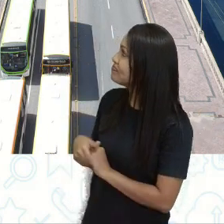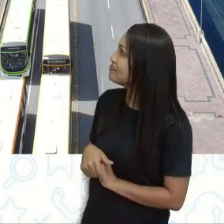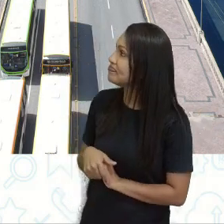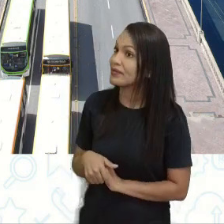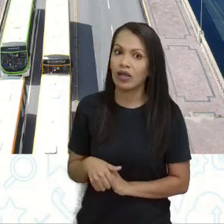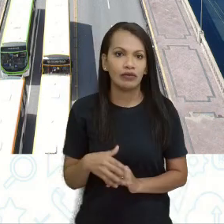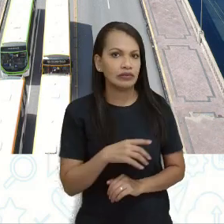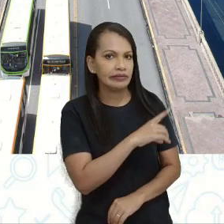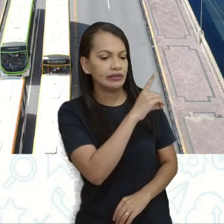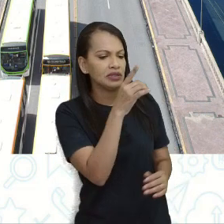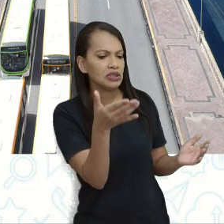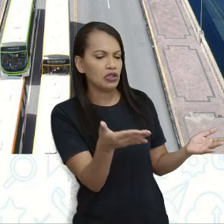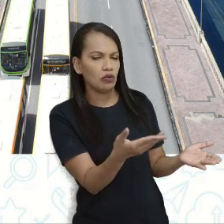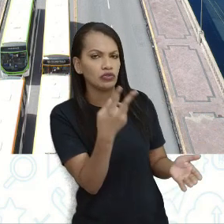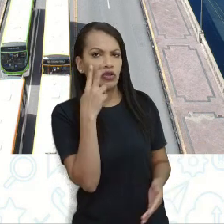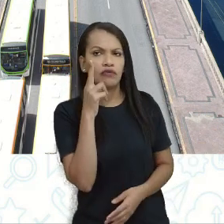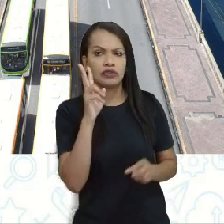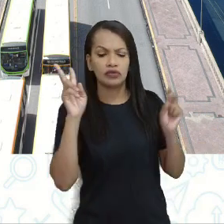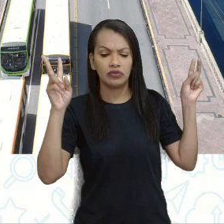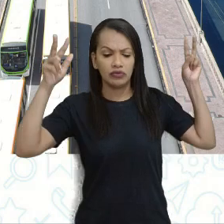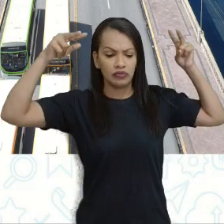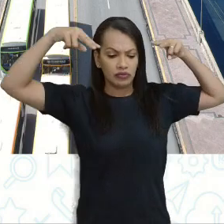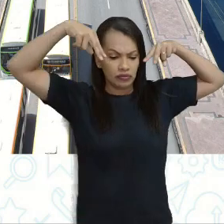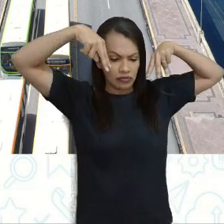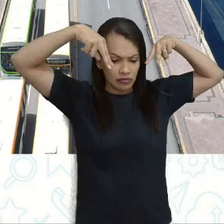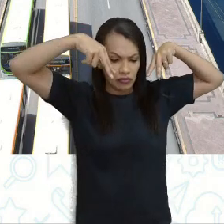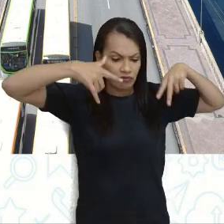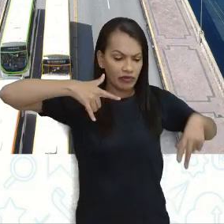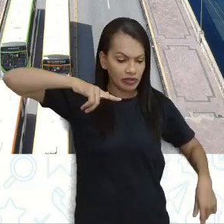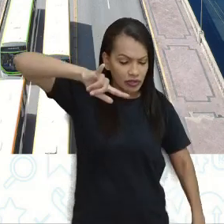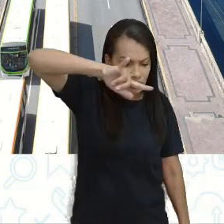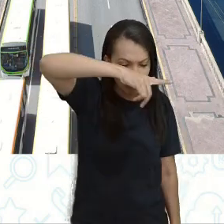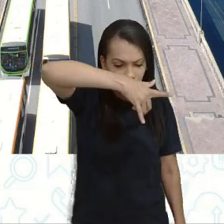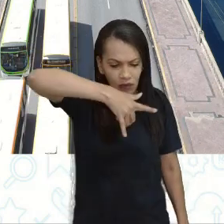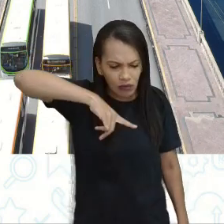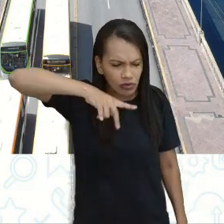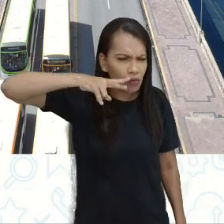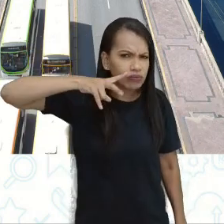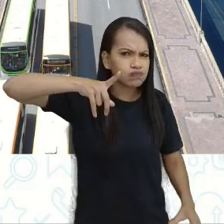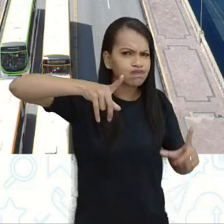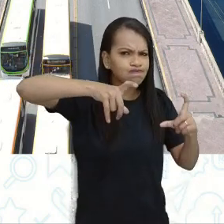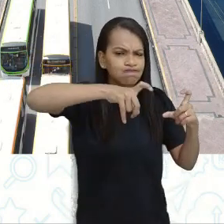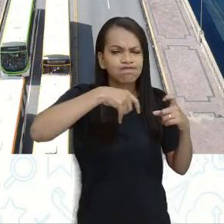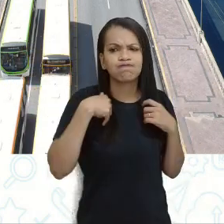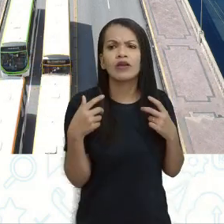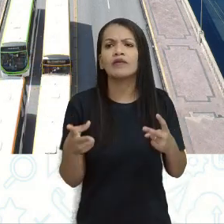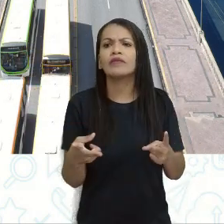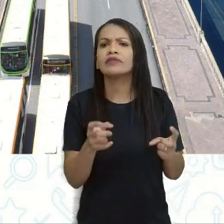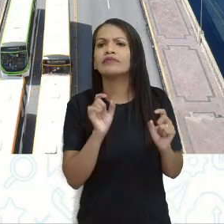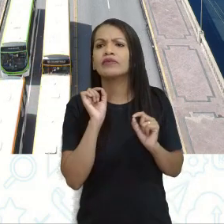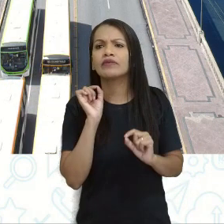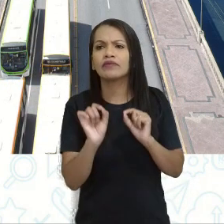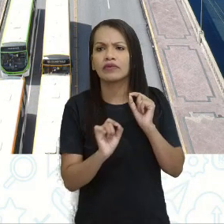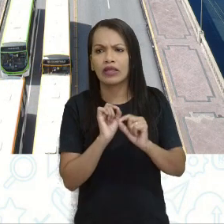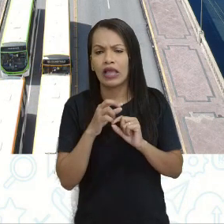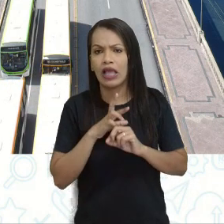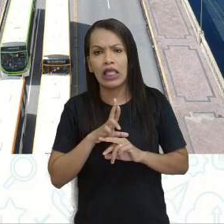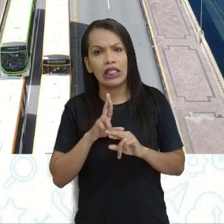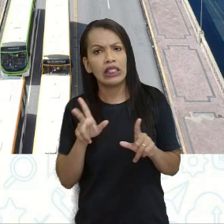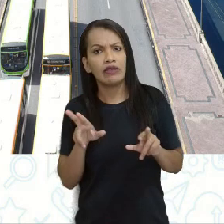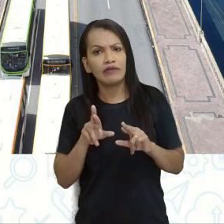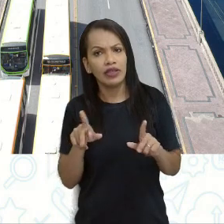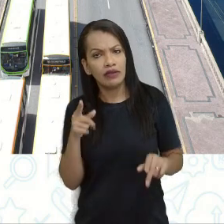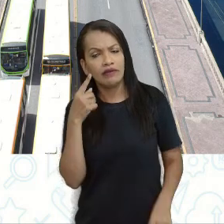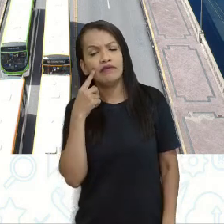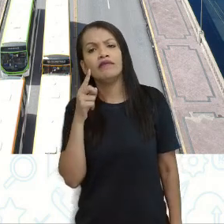uma imagem vista de cima, né? Feita de um drone aí, e a gente observar as diferenças, né?